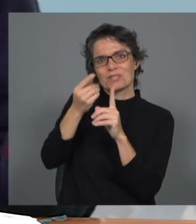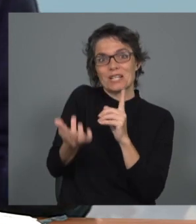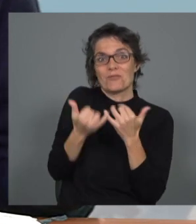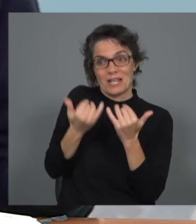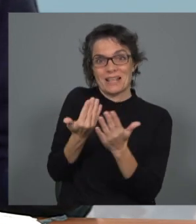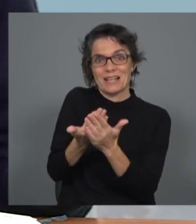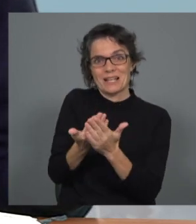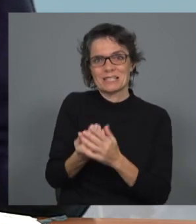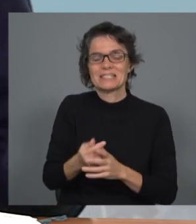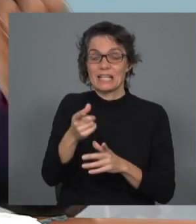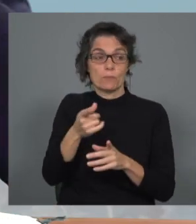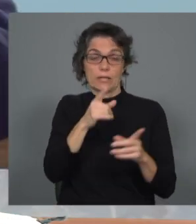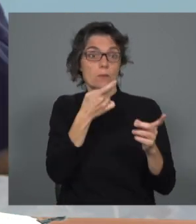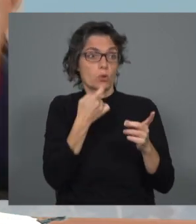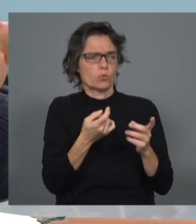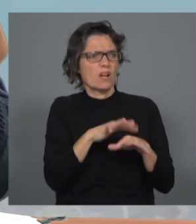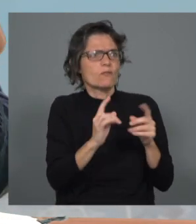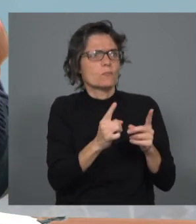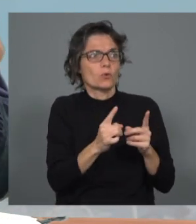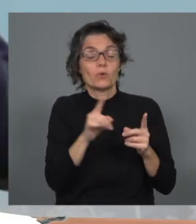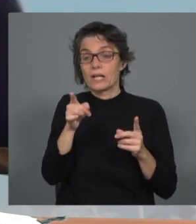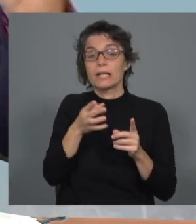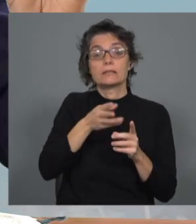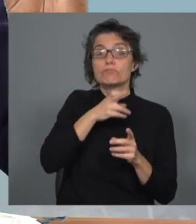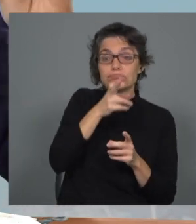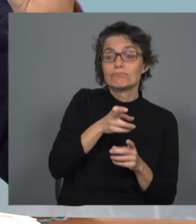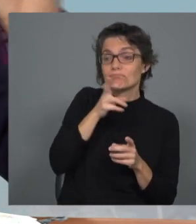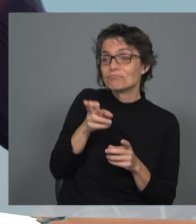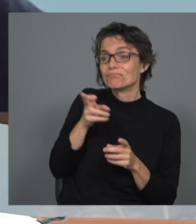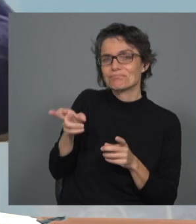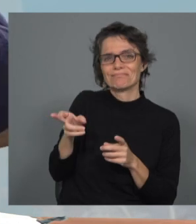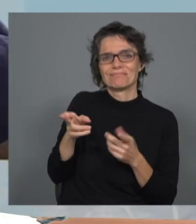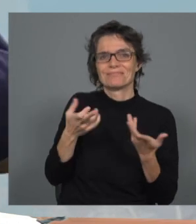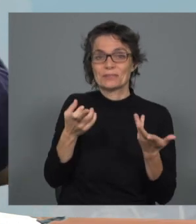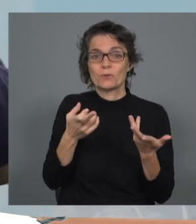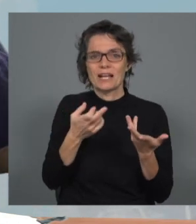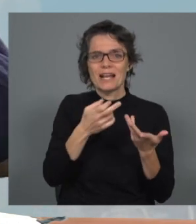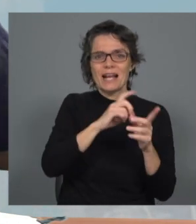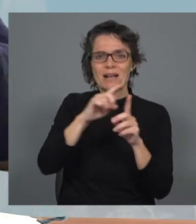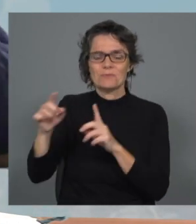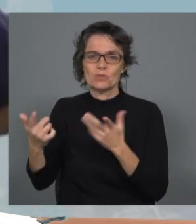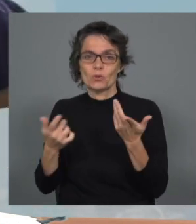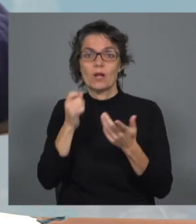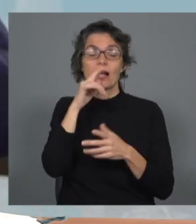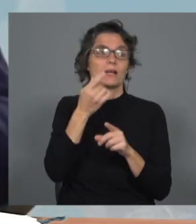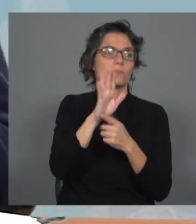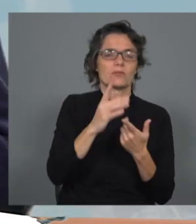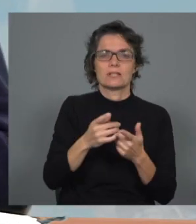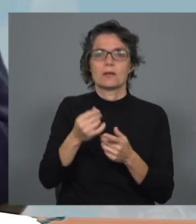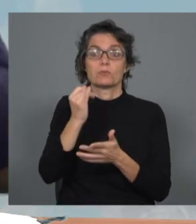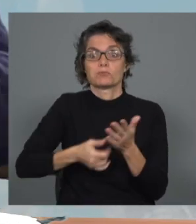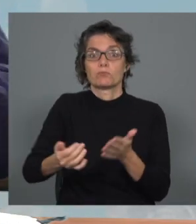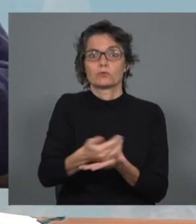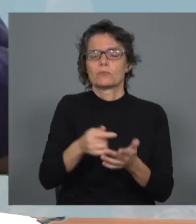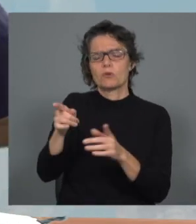Batista é o que devemos fazer. E ele tem uma palavra para cada um, para os publicanos, os cobradores de impostos, diz: